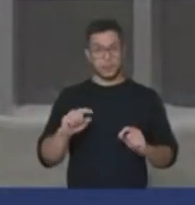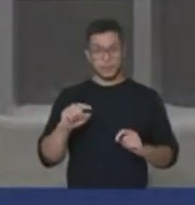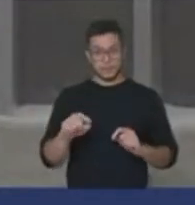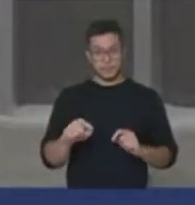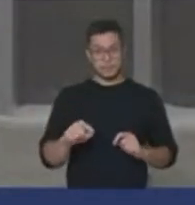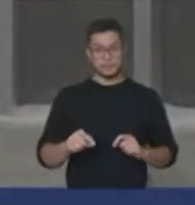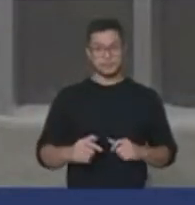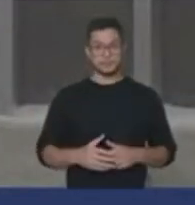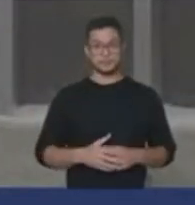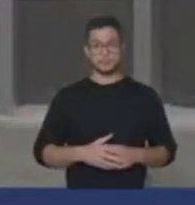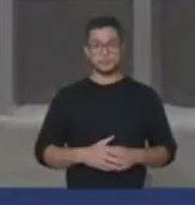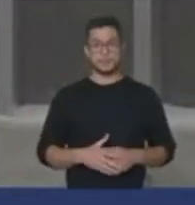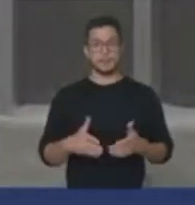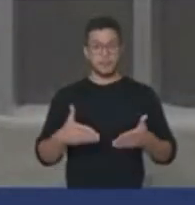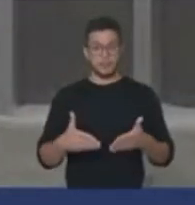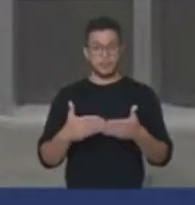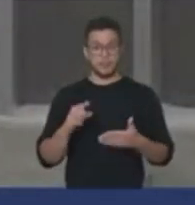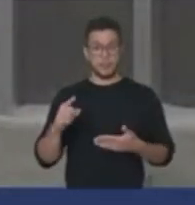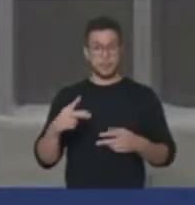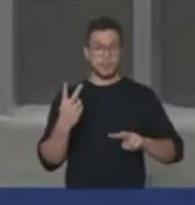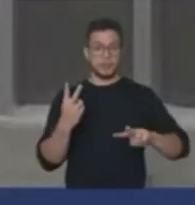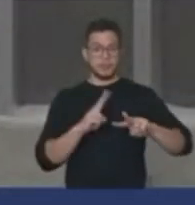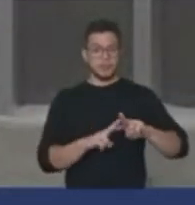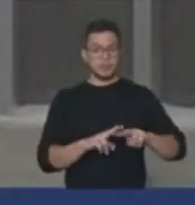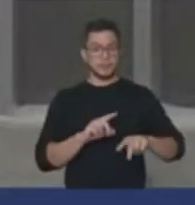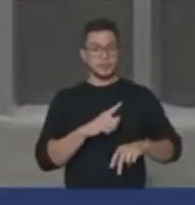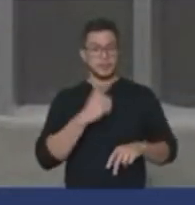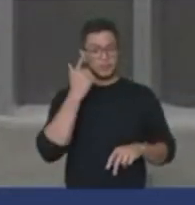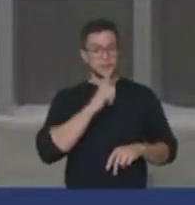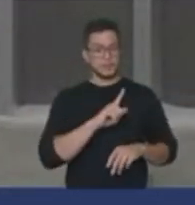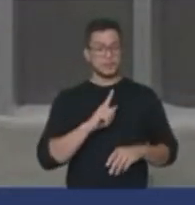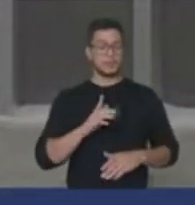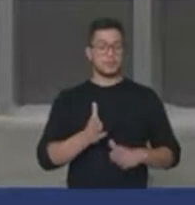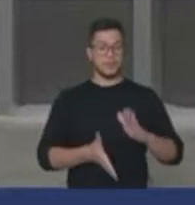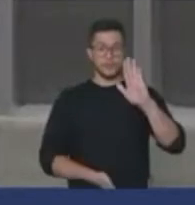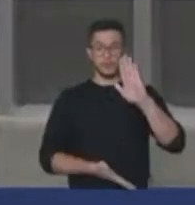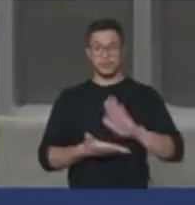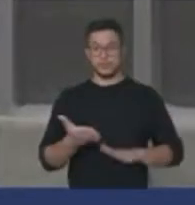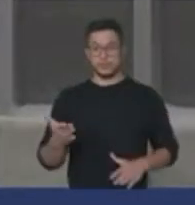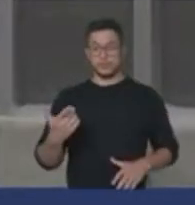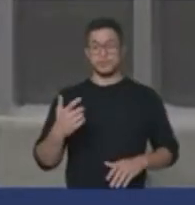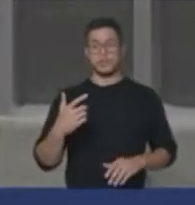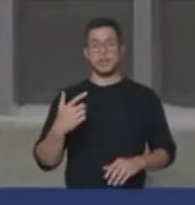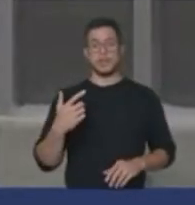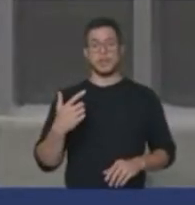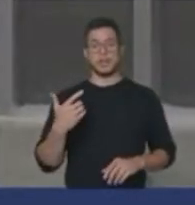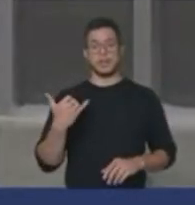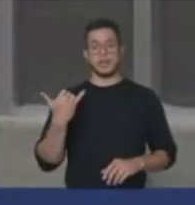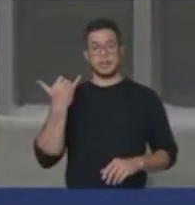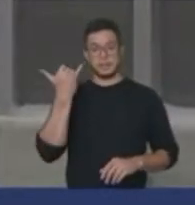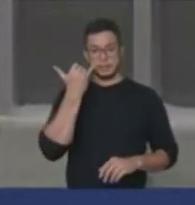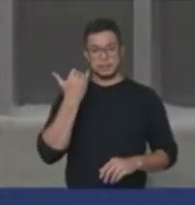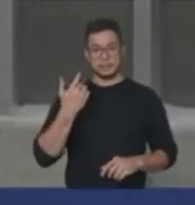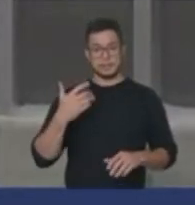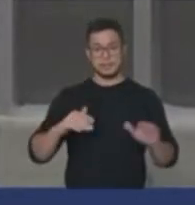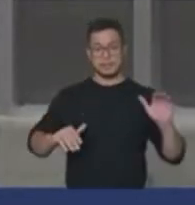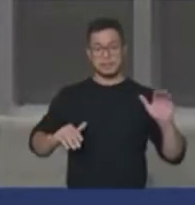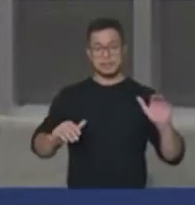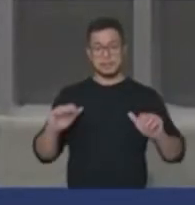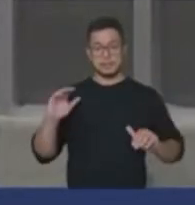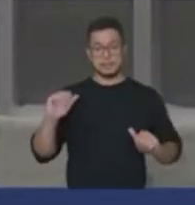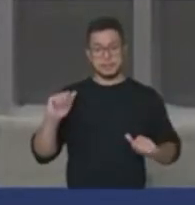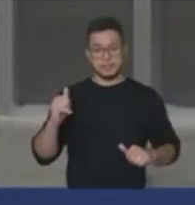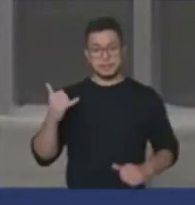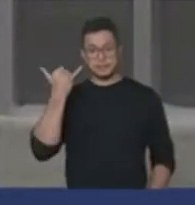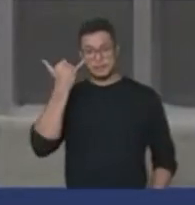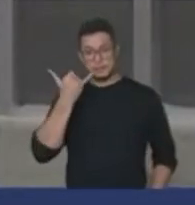Pediram a prisão dele e ele se exilou na Espanha. Ele tem uma denúncia gravíssima e diz que tem prova